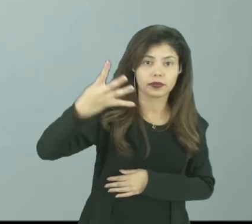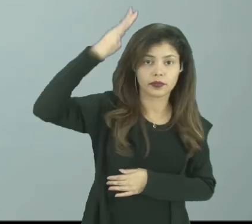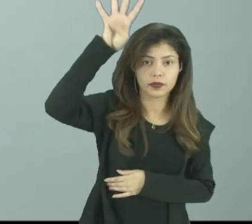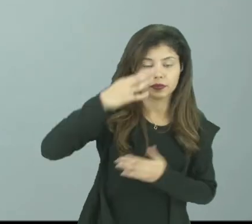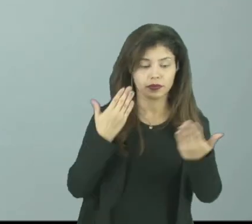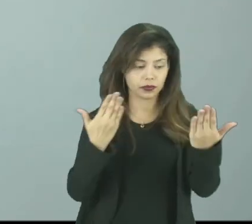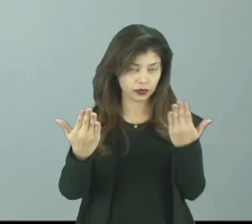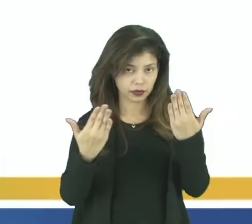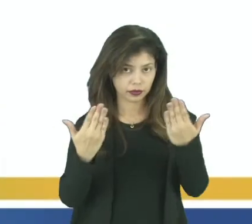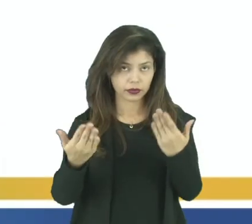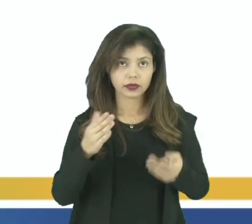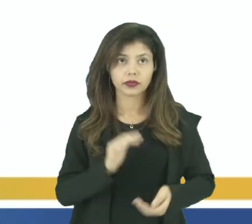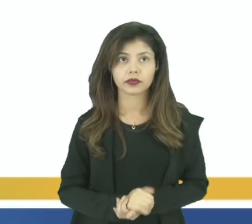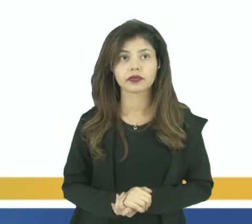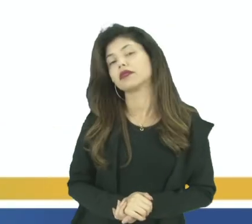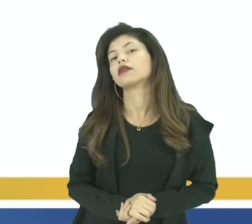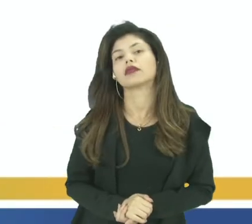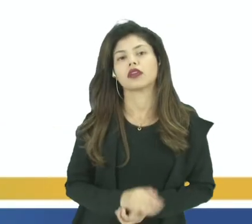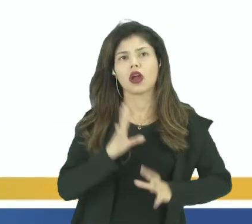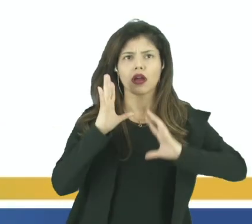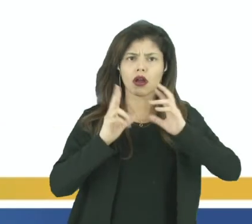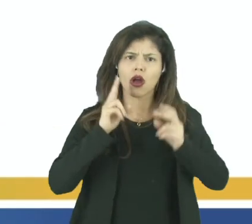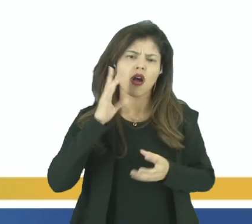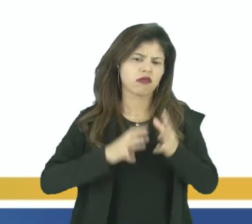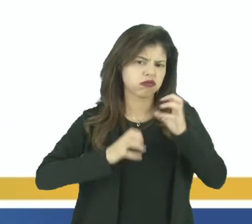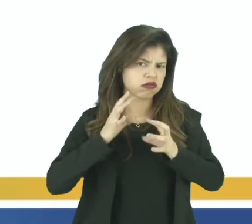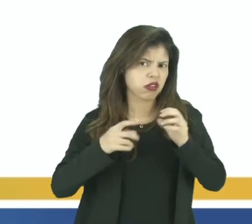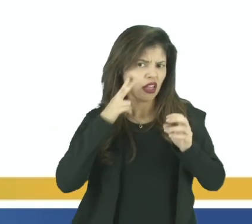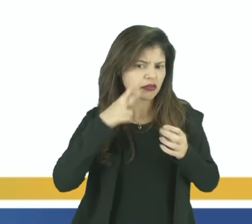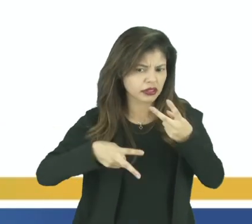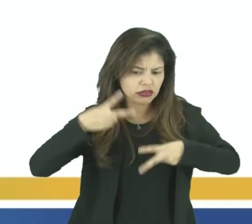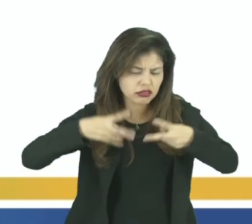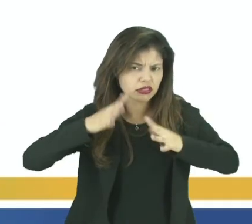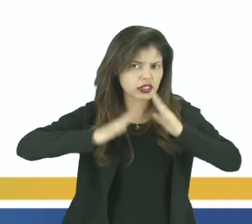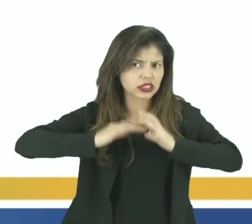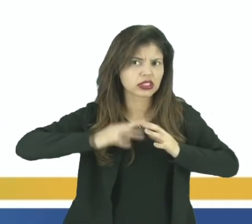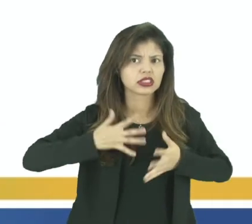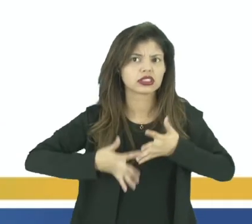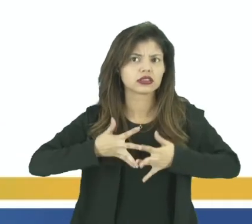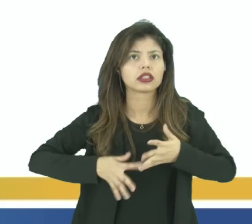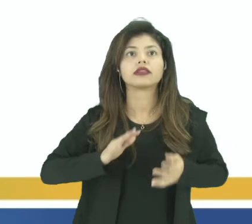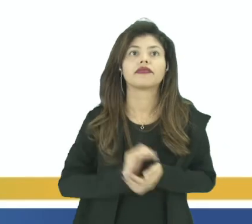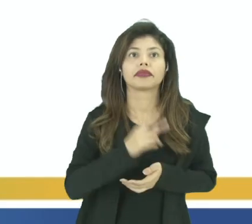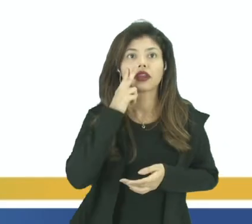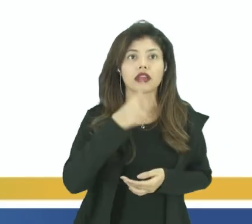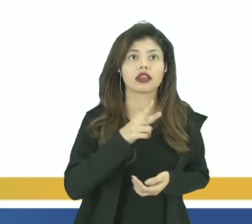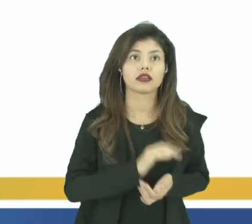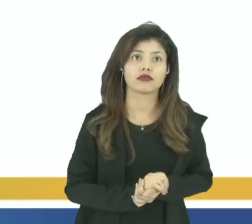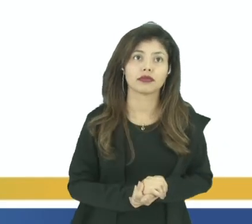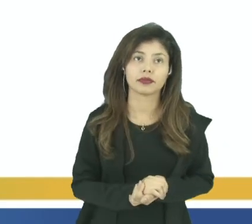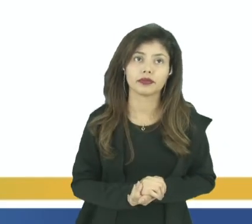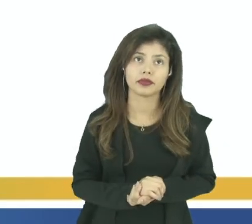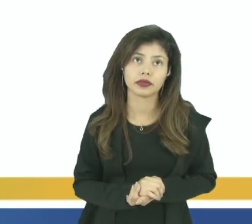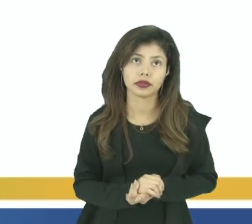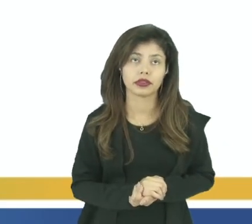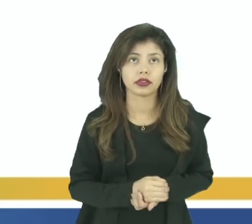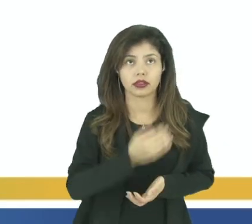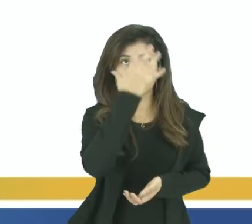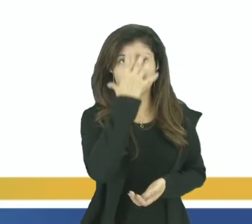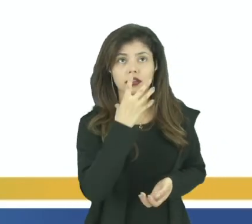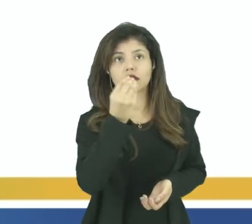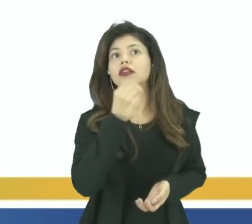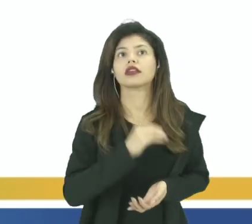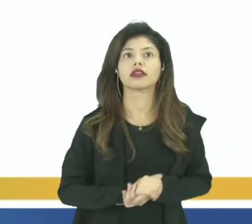para vocês, né, não se confundir. Nós vamos ter os filósofos aí, Thomas Hobbes,